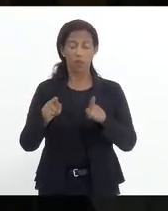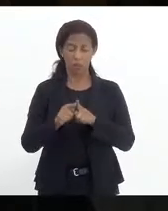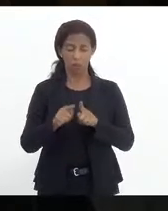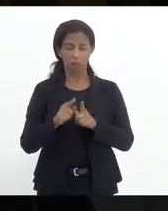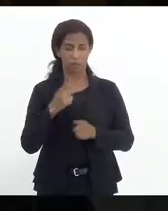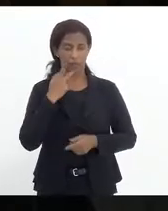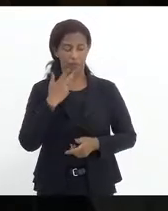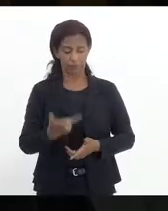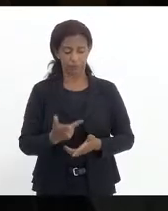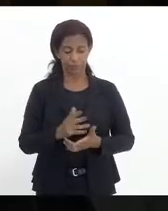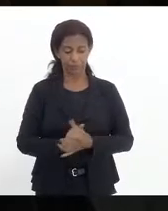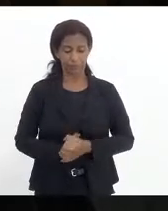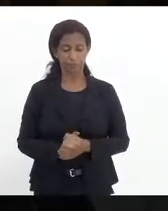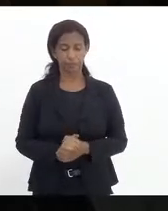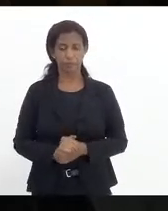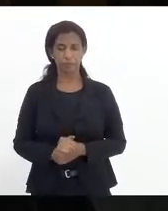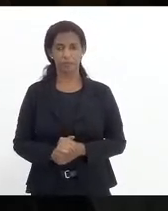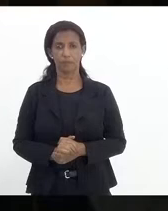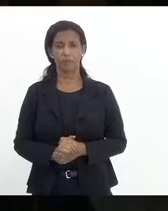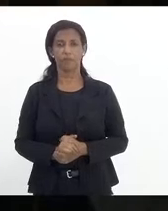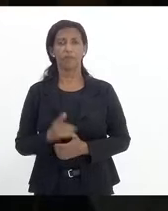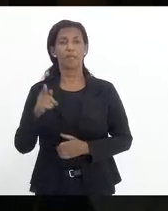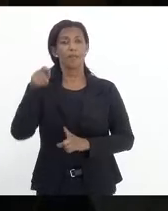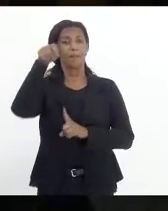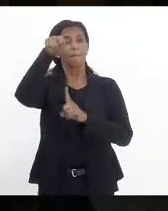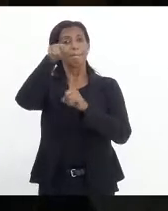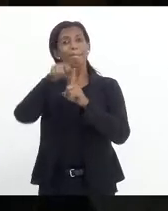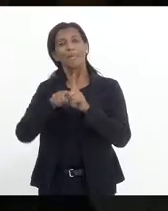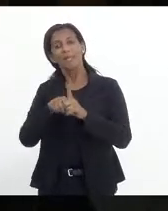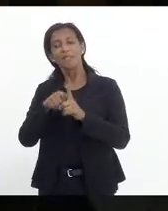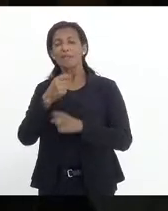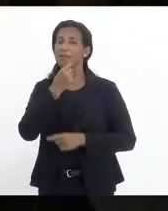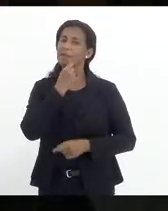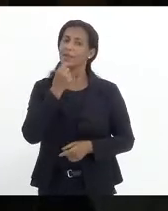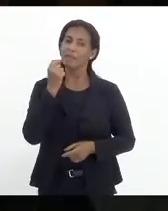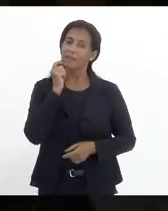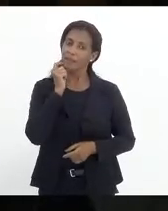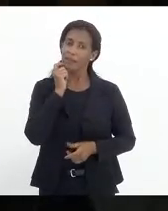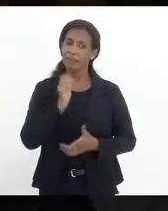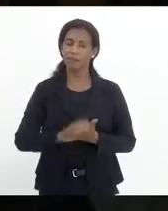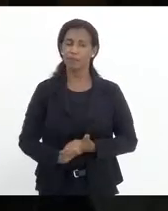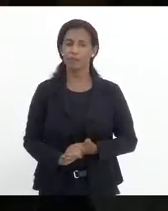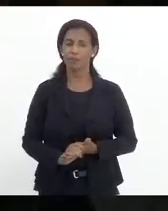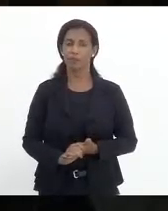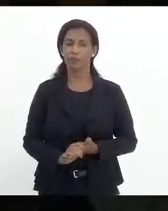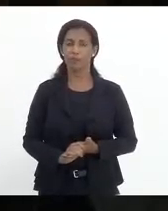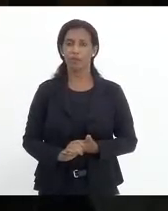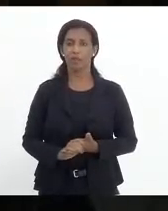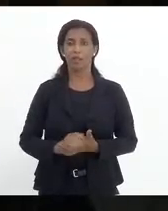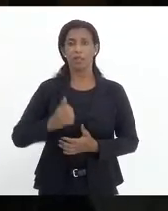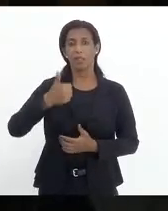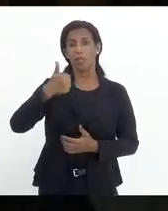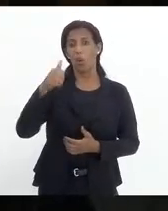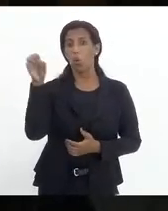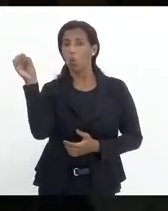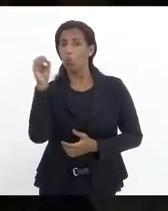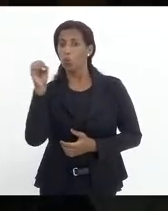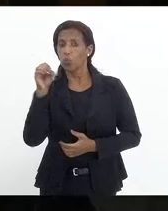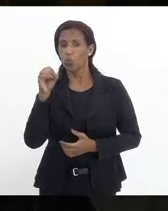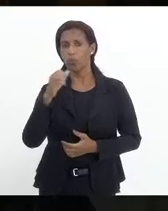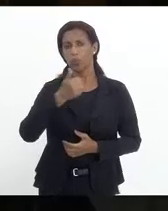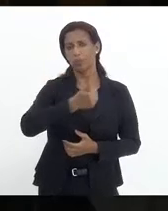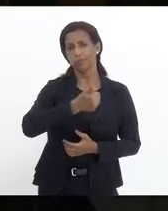dizer ainda Deputado arrumar com ele que esse mês de setembro hoje e os primeiros dias de outubro